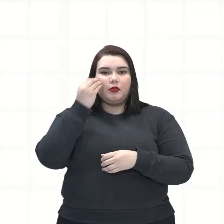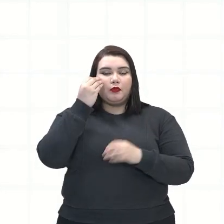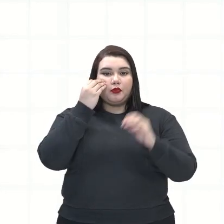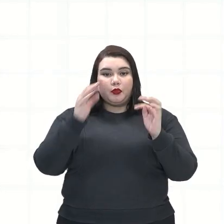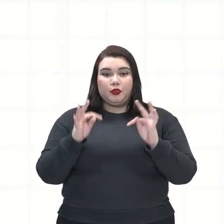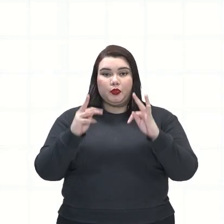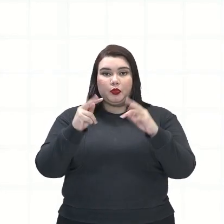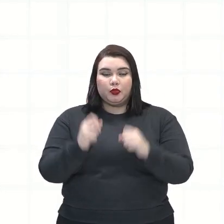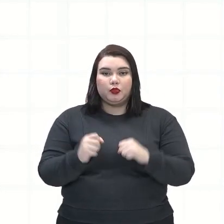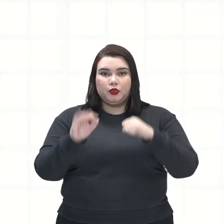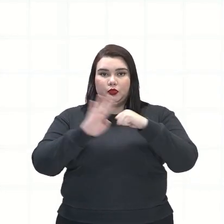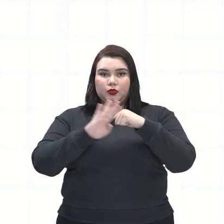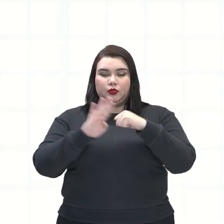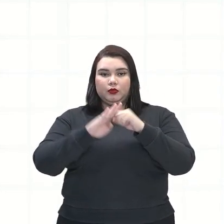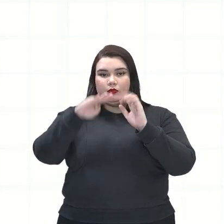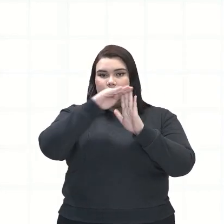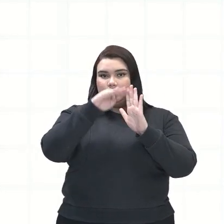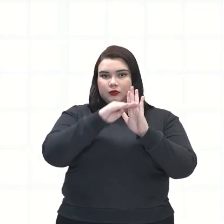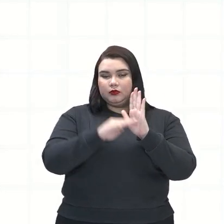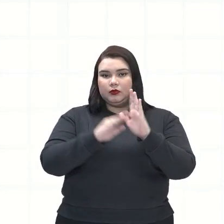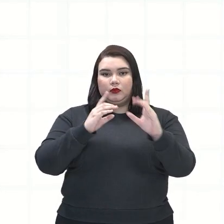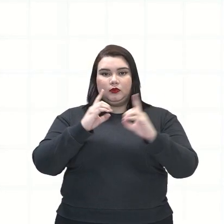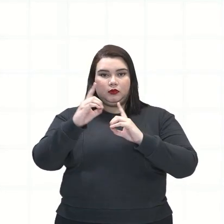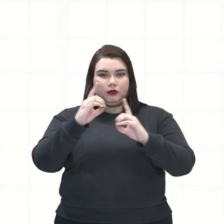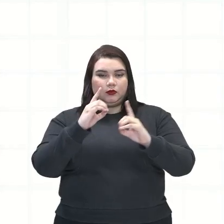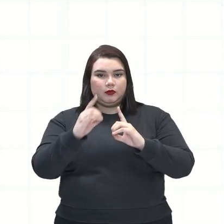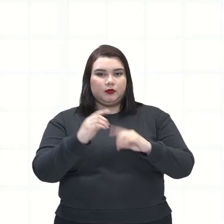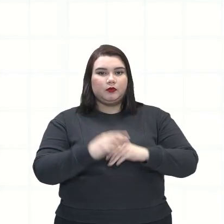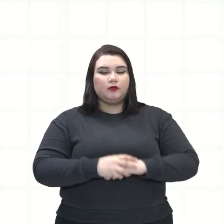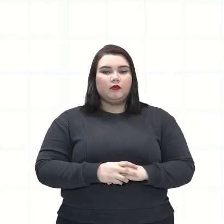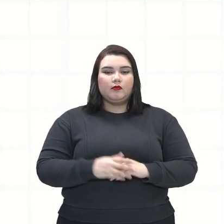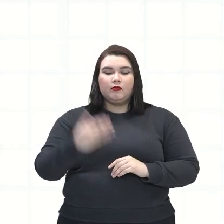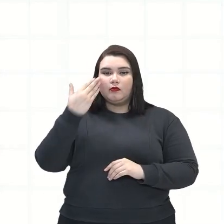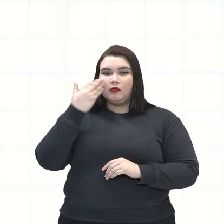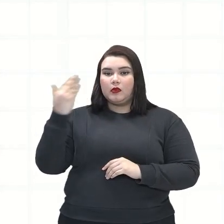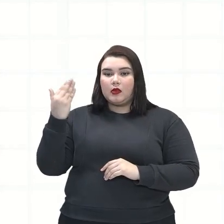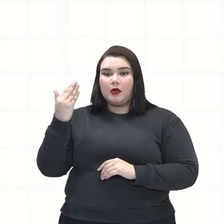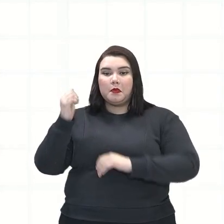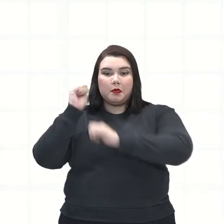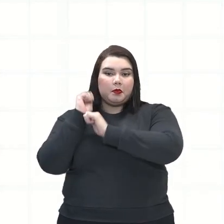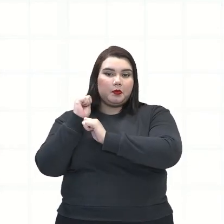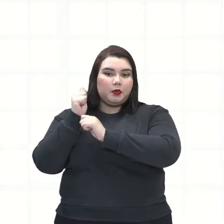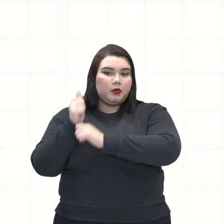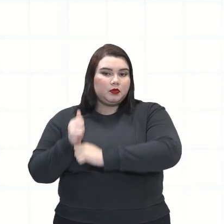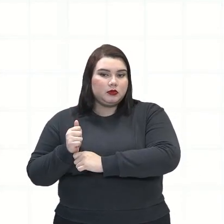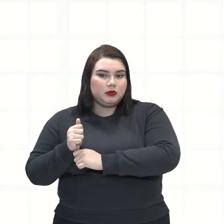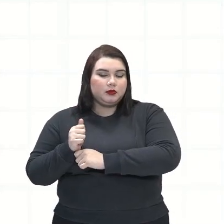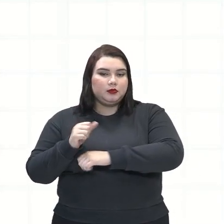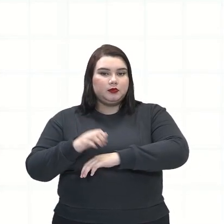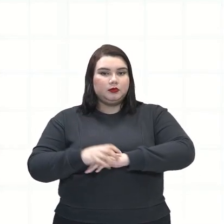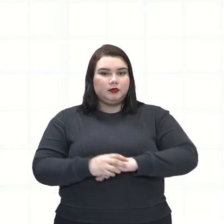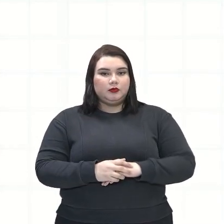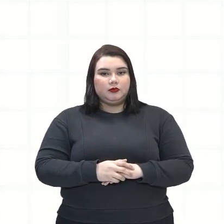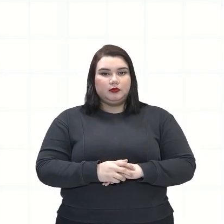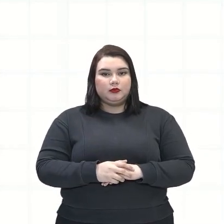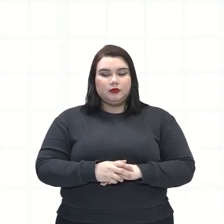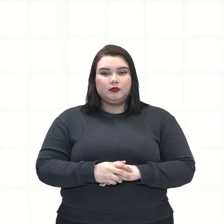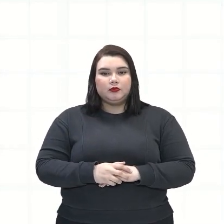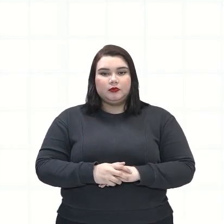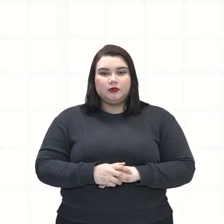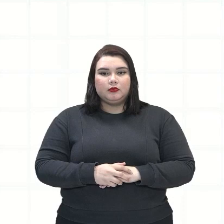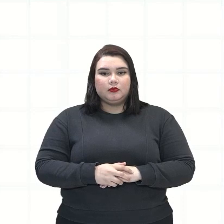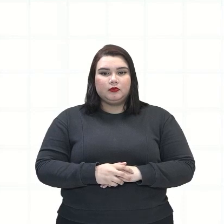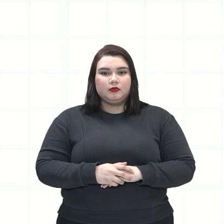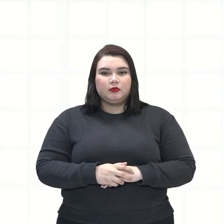substantivos aqui do diálogo. Nós temos bag, bolsa, pencil,